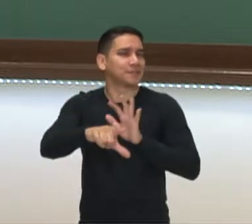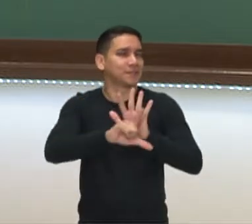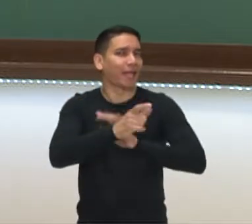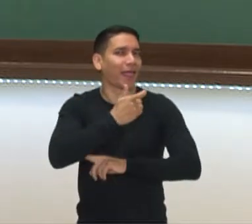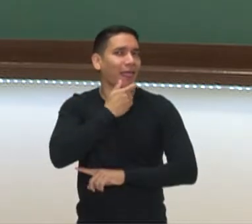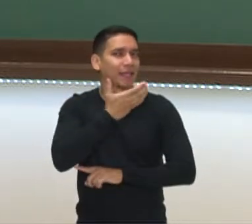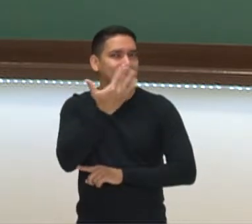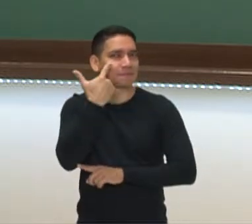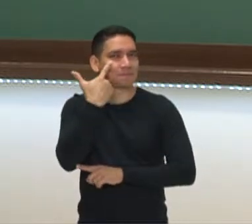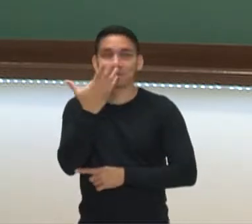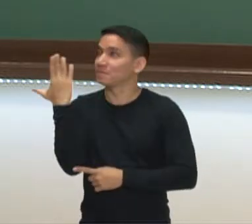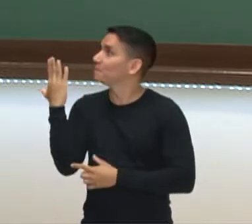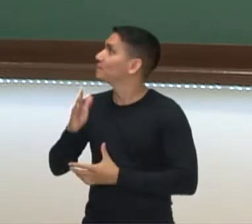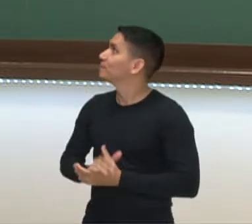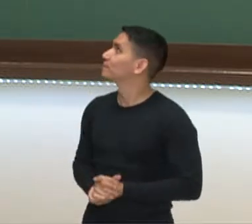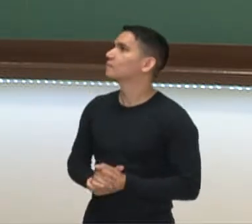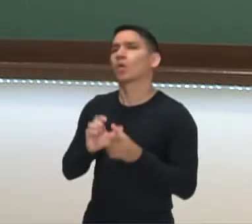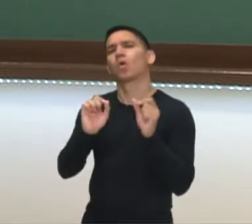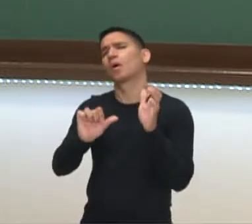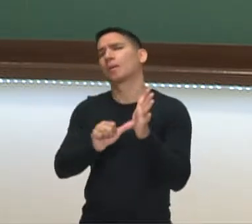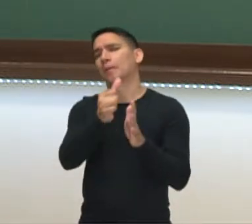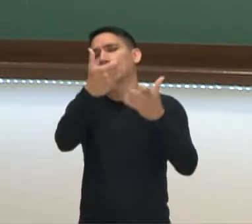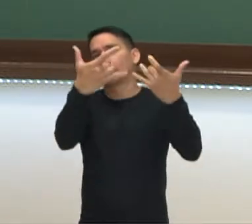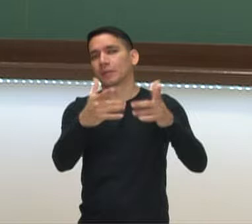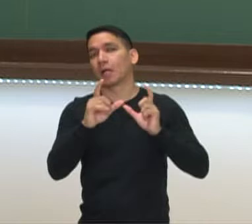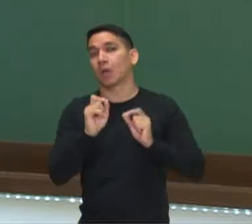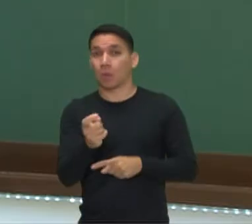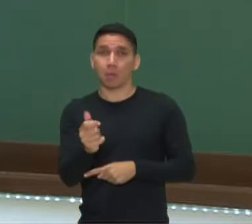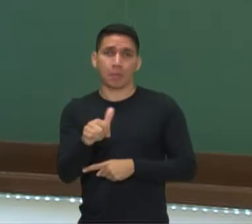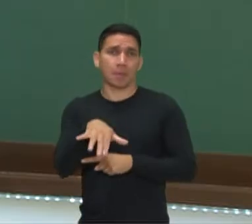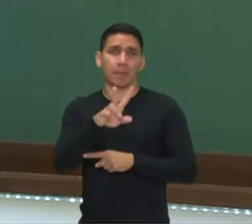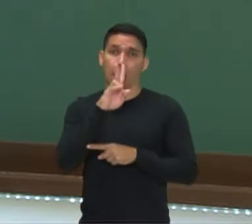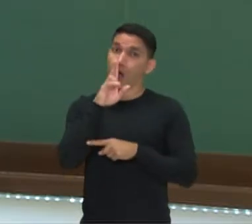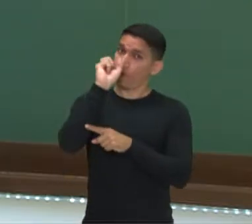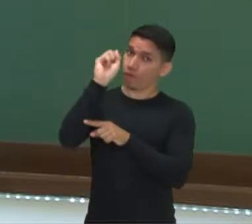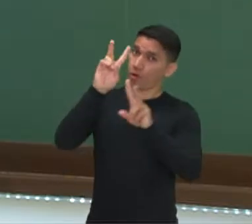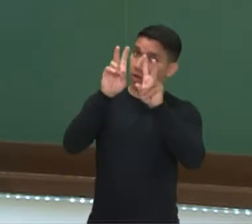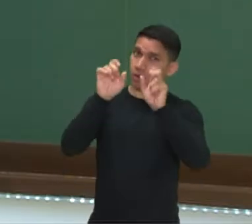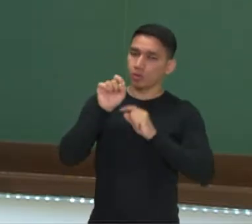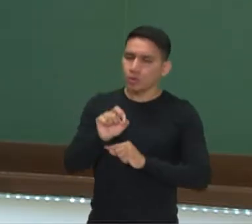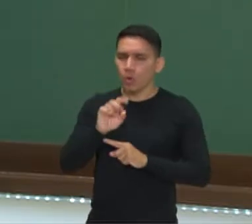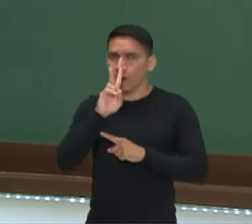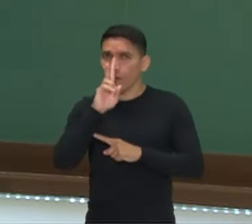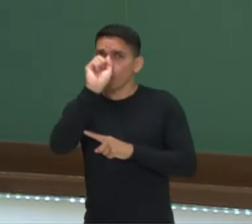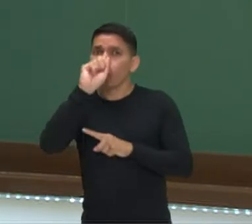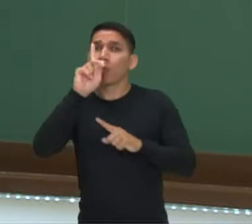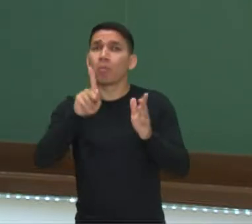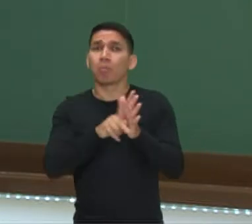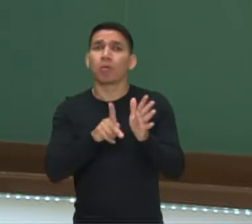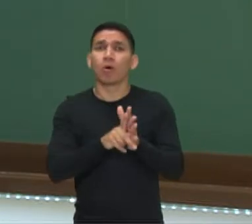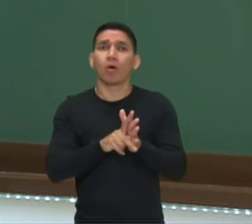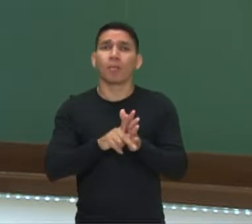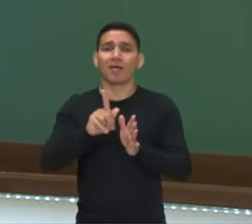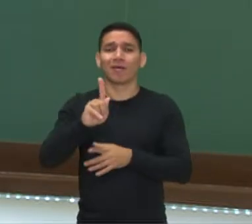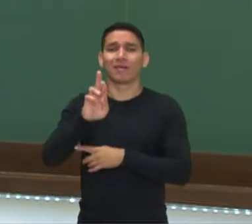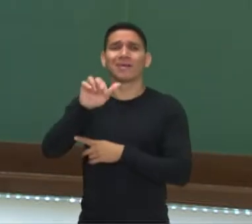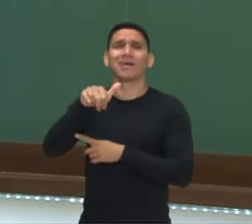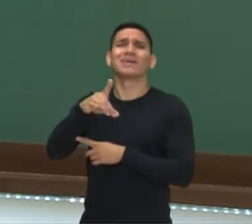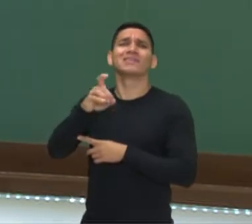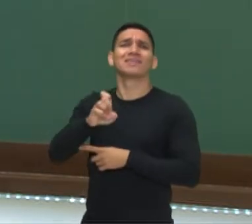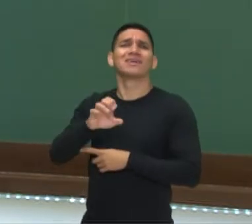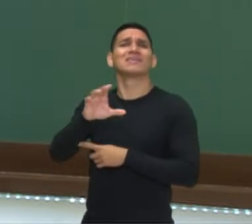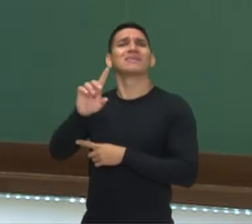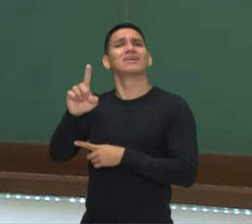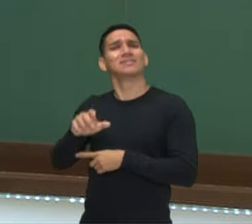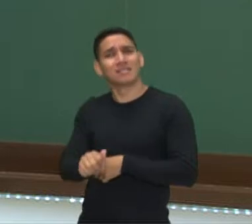comigo. Primeiro, vamos falar um pouquinho sobre a questão de força, Lembrando que força é uma grandeza física que ela é